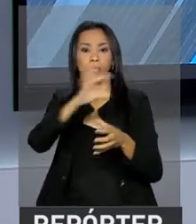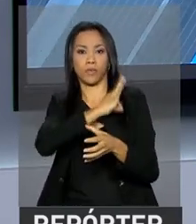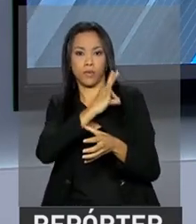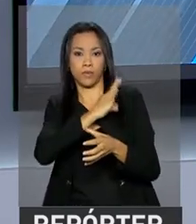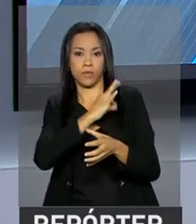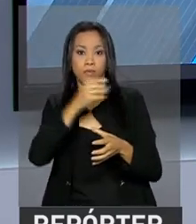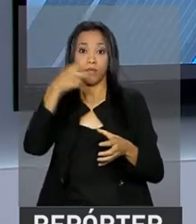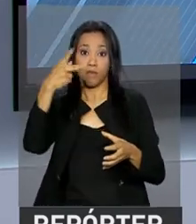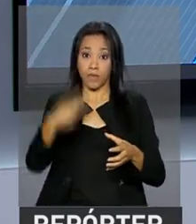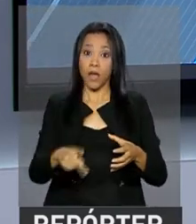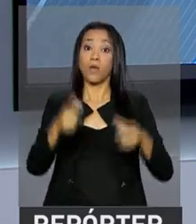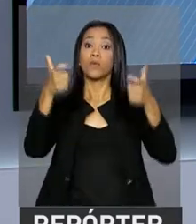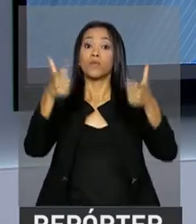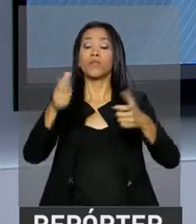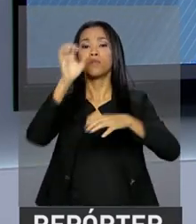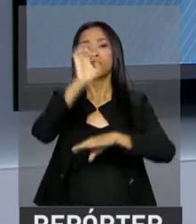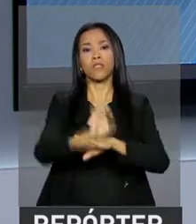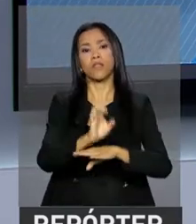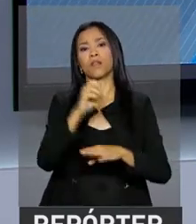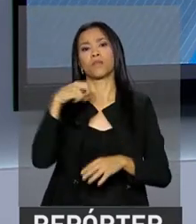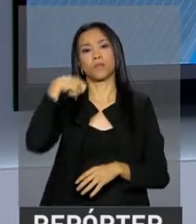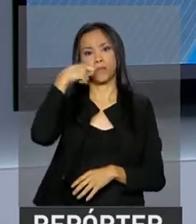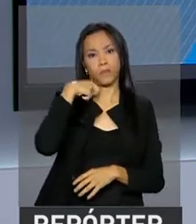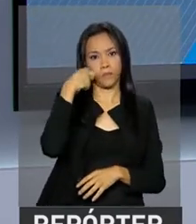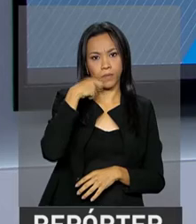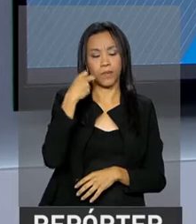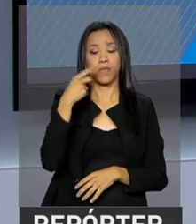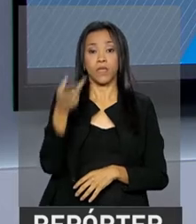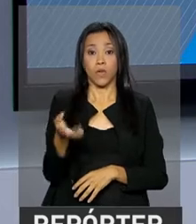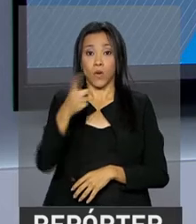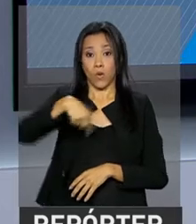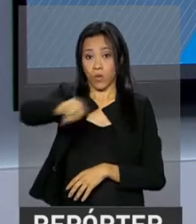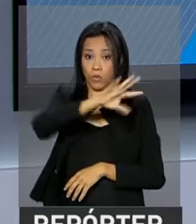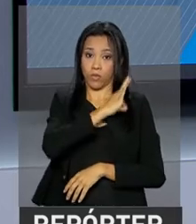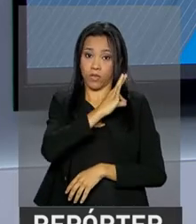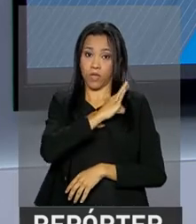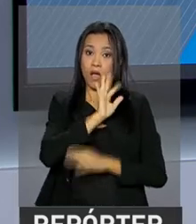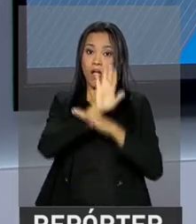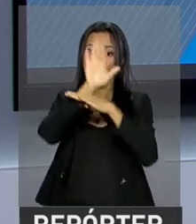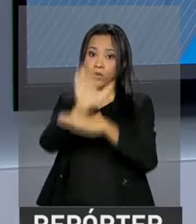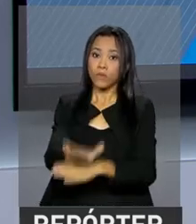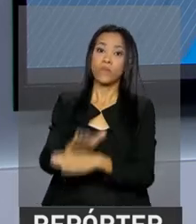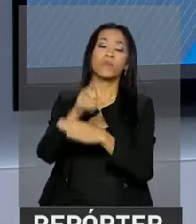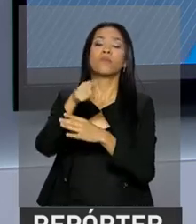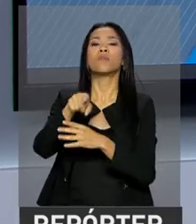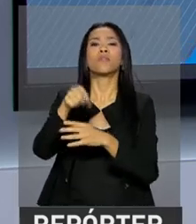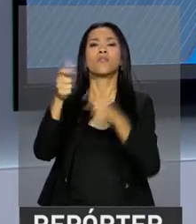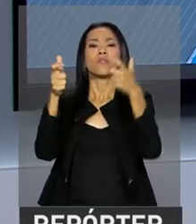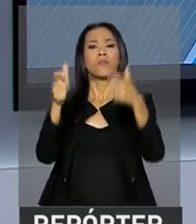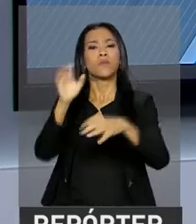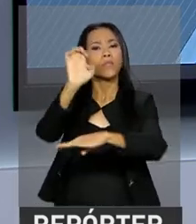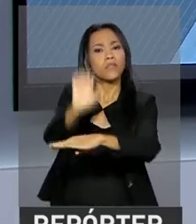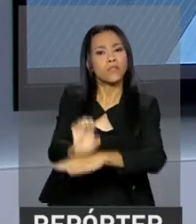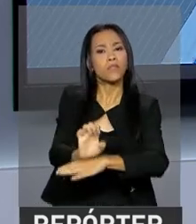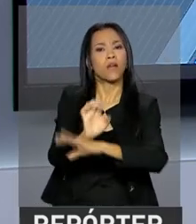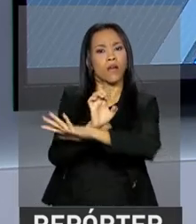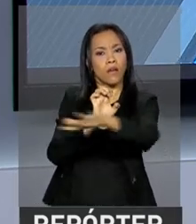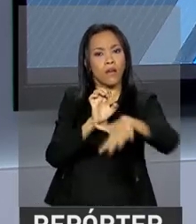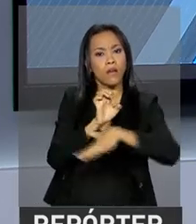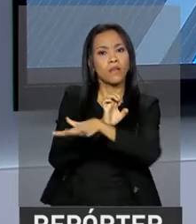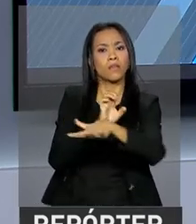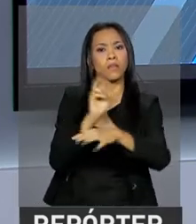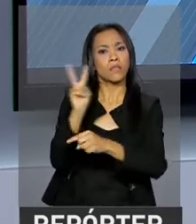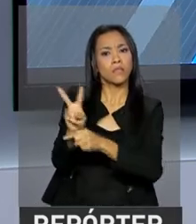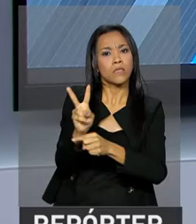penitenciária no estado do rio grande do norte os policiais ajudam as autoridades locais de segurança pública na guarda